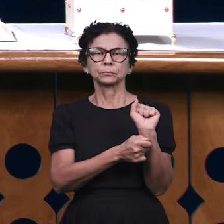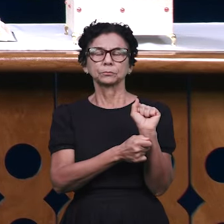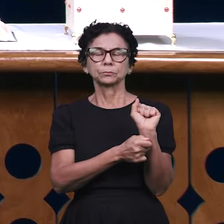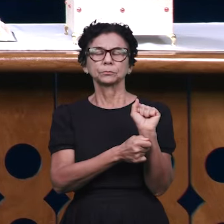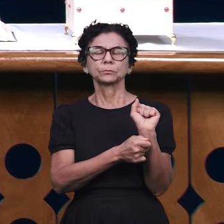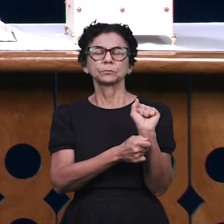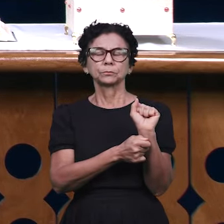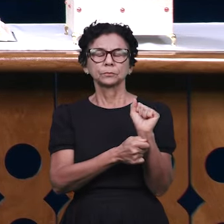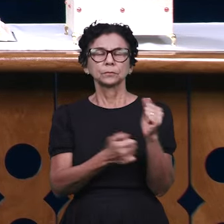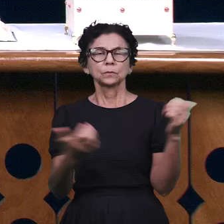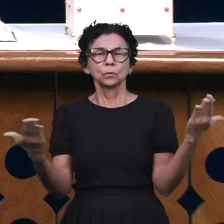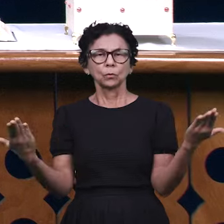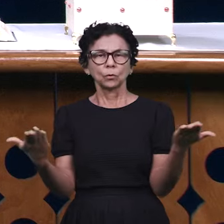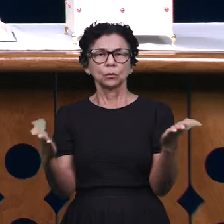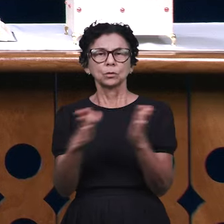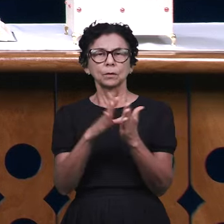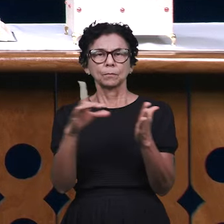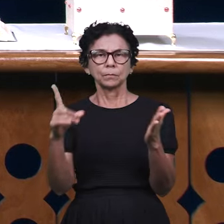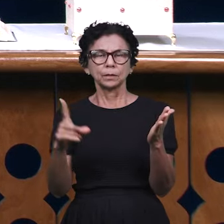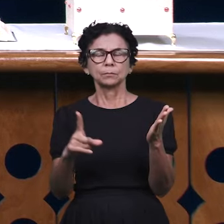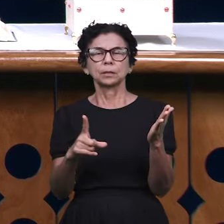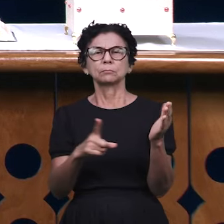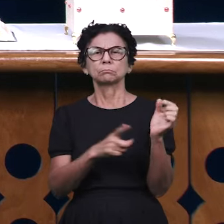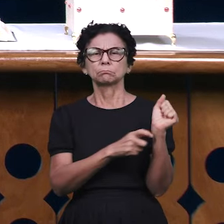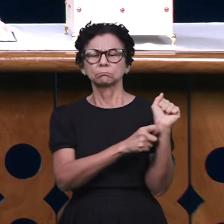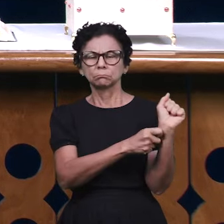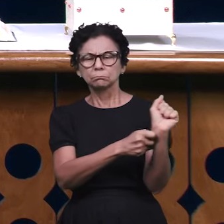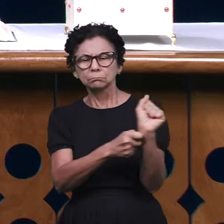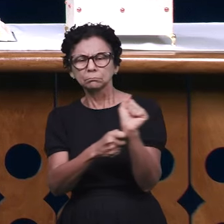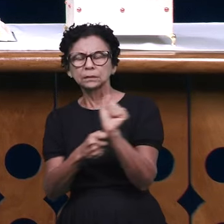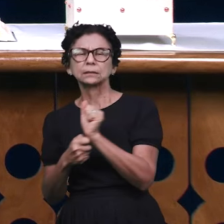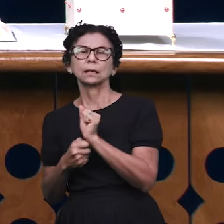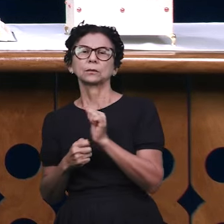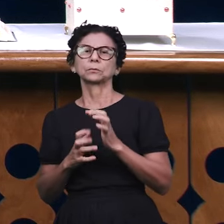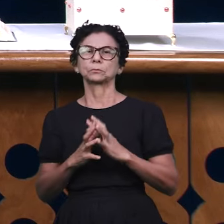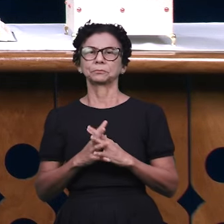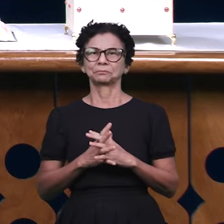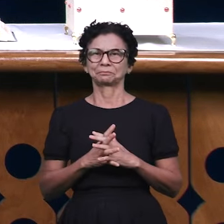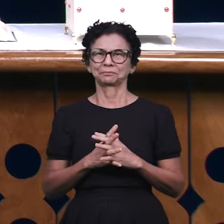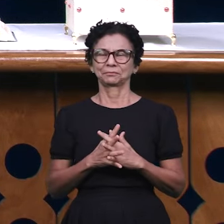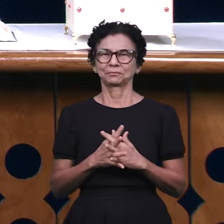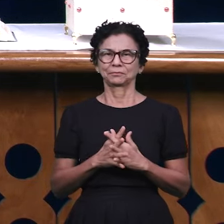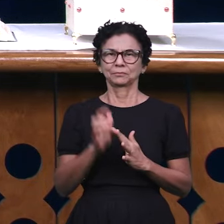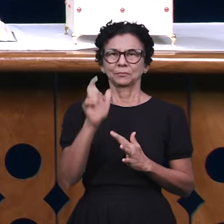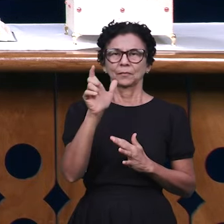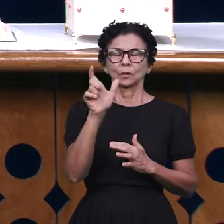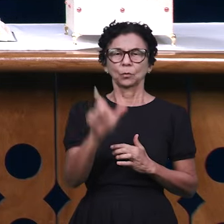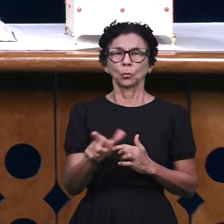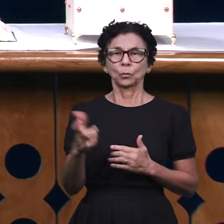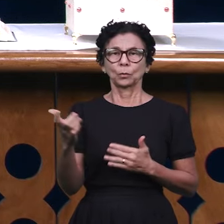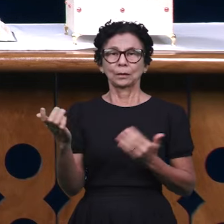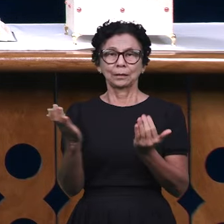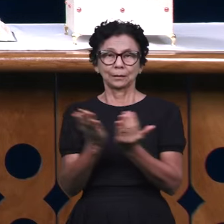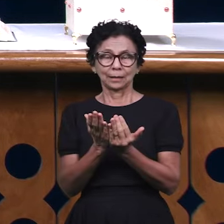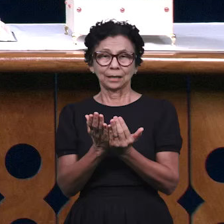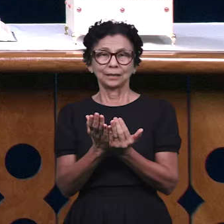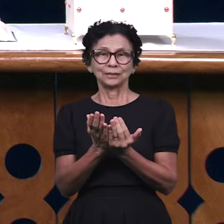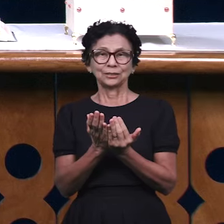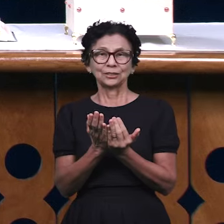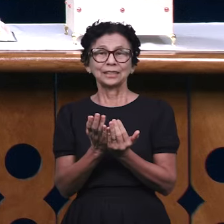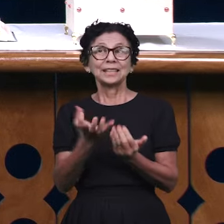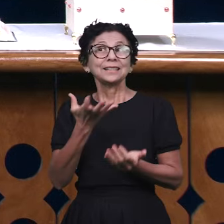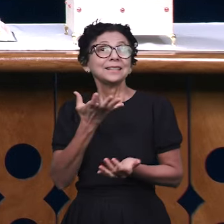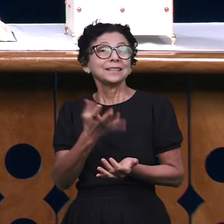uma palavra cheia de mistérios. E a grande alegria do crente hoje é